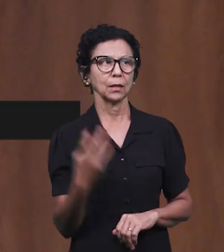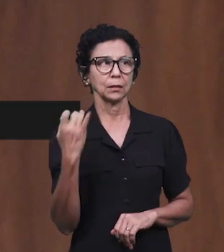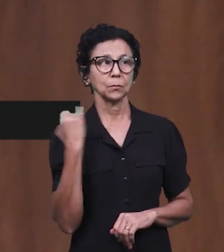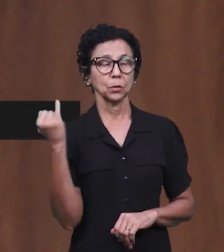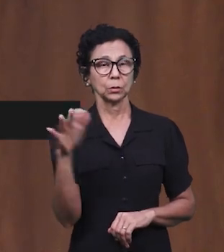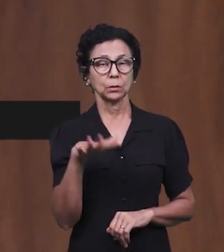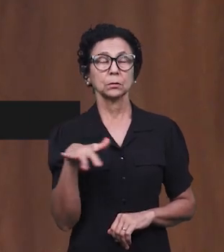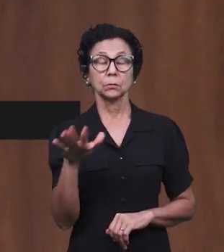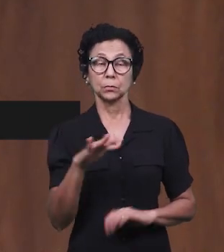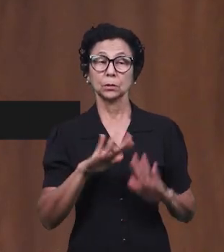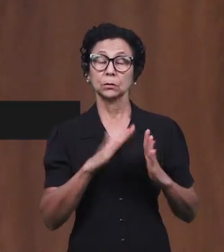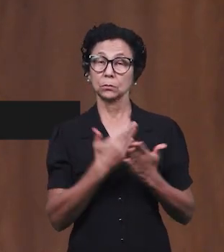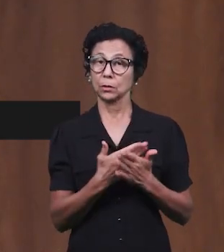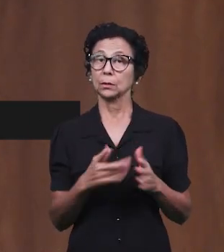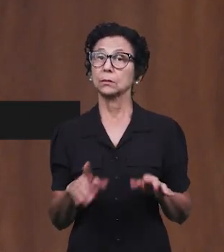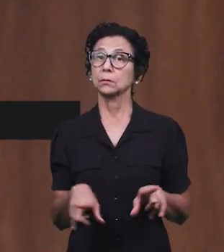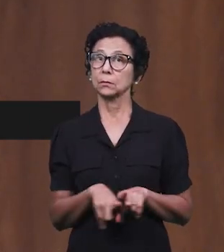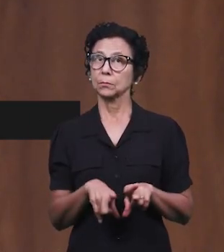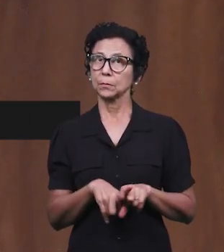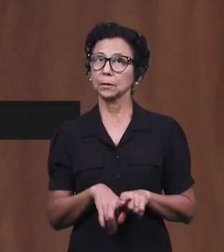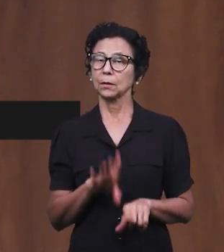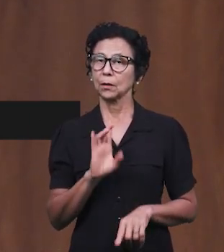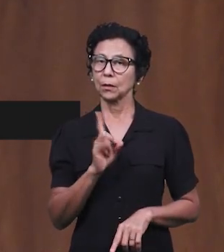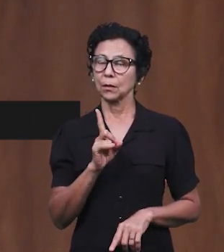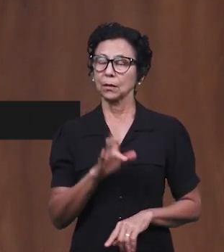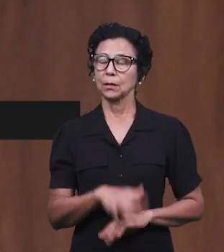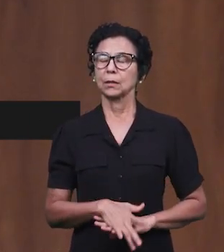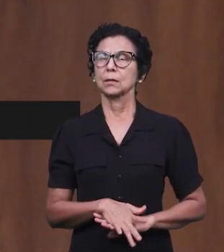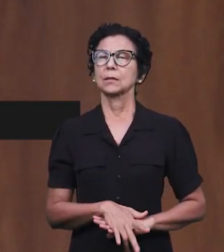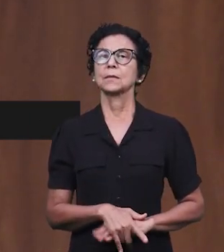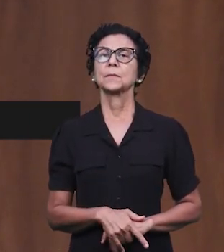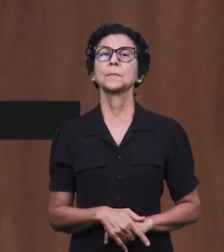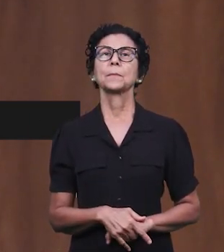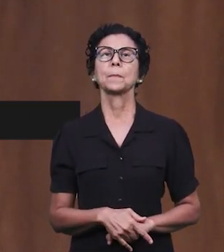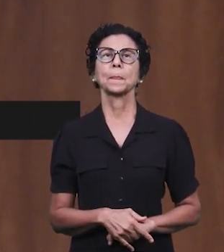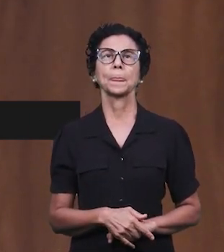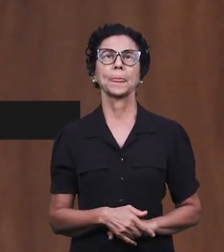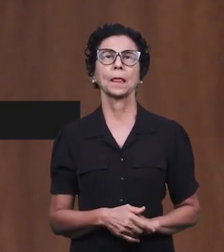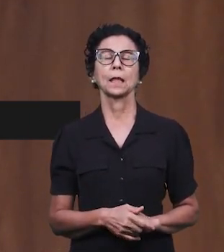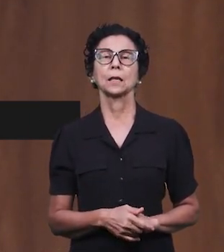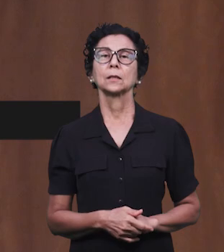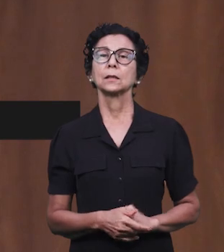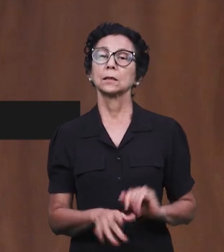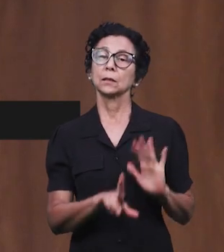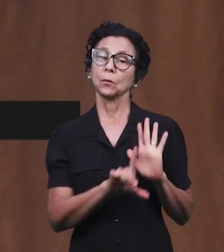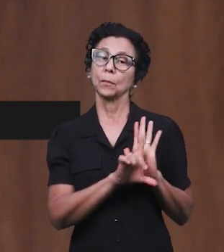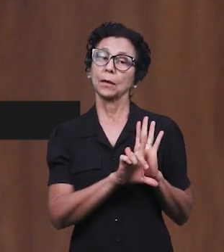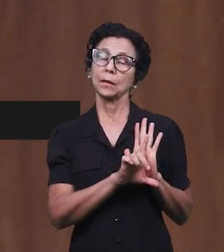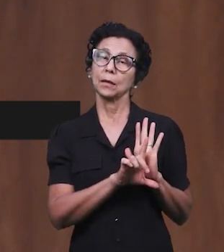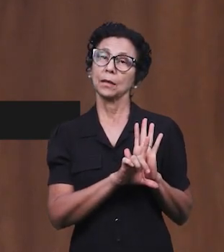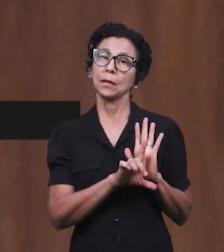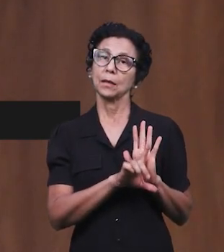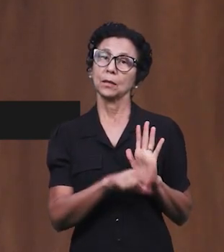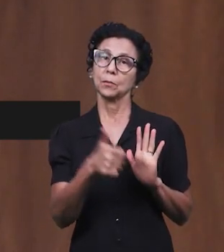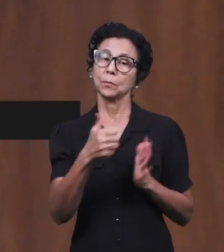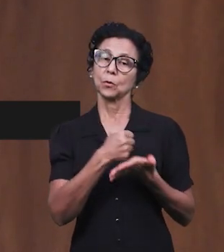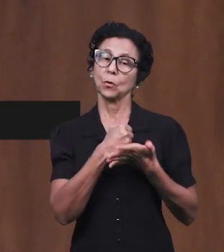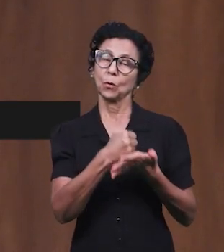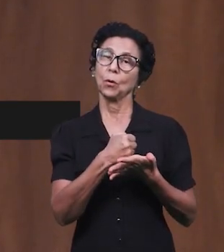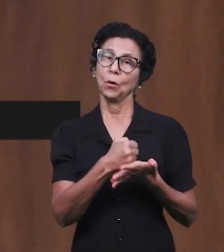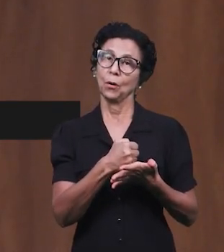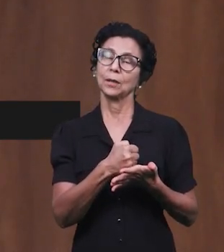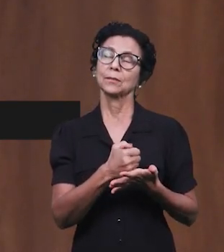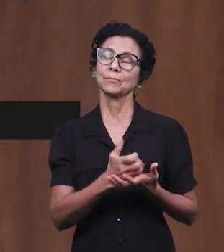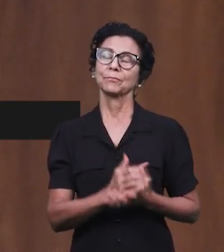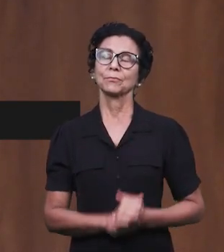ambiente escolar, hein? Prepare, porque existe uma lei e primeiros socorros está em destaque aí. E eu